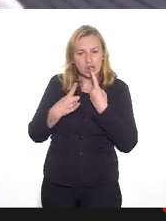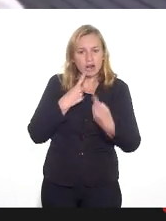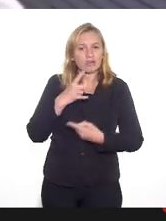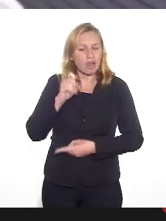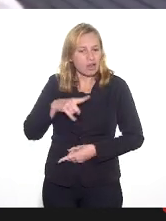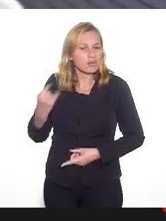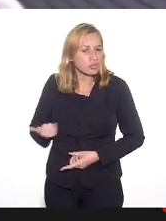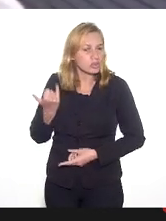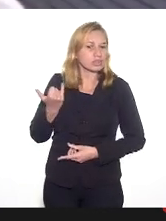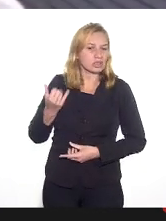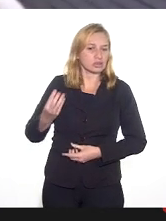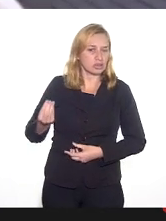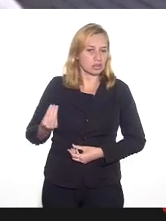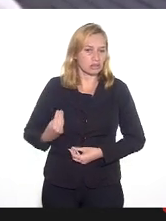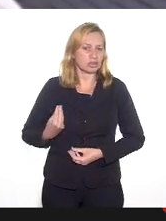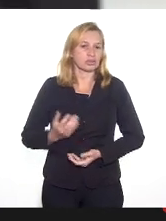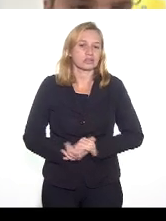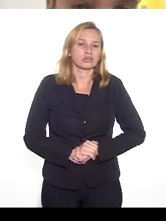processual.